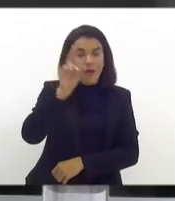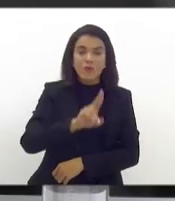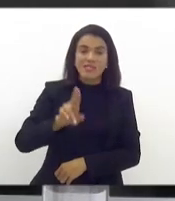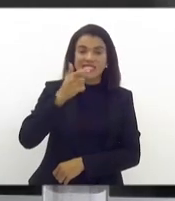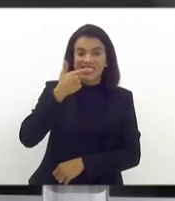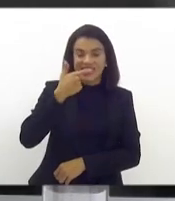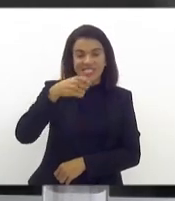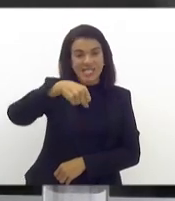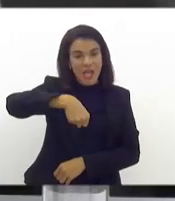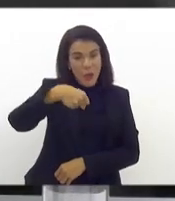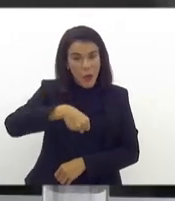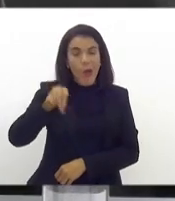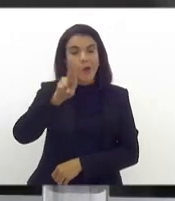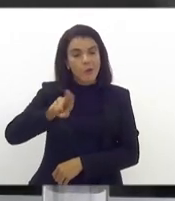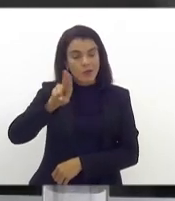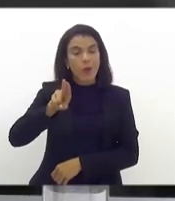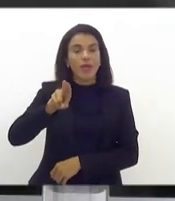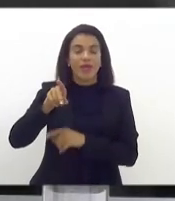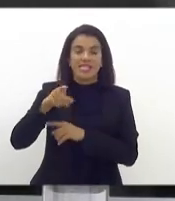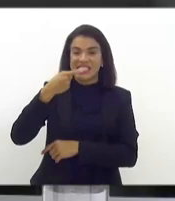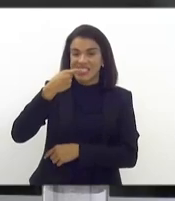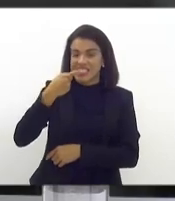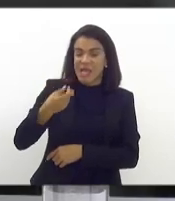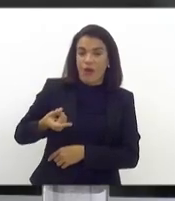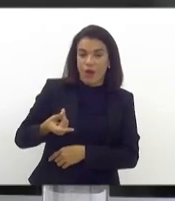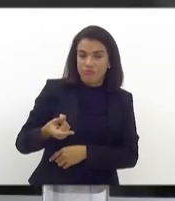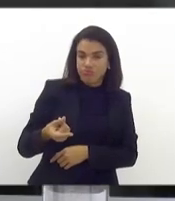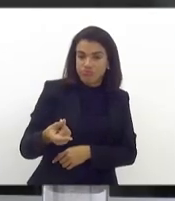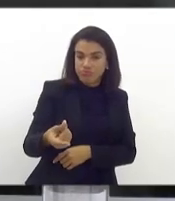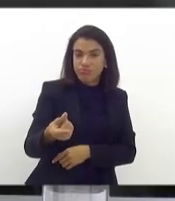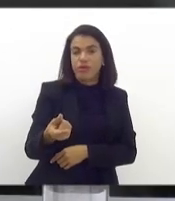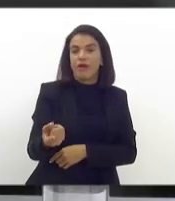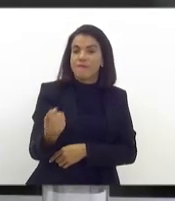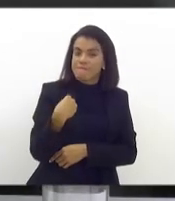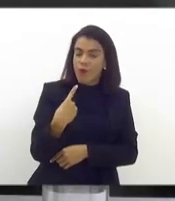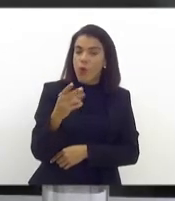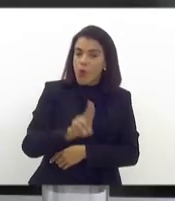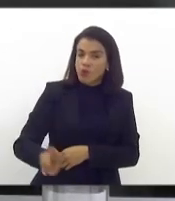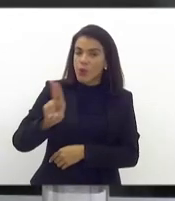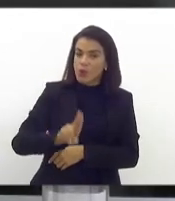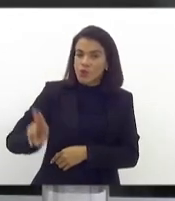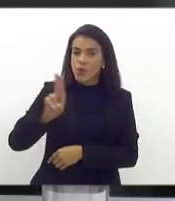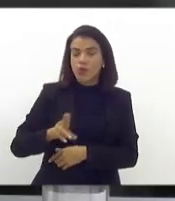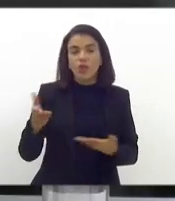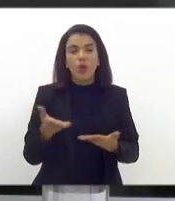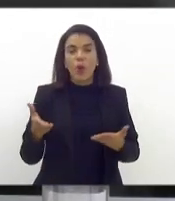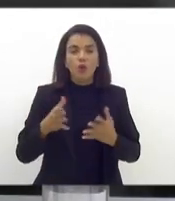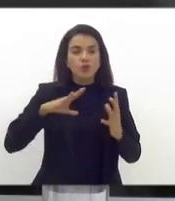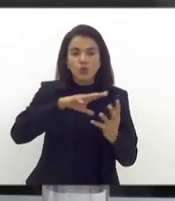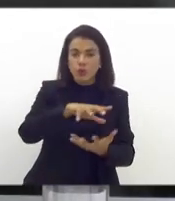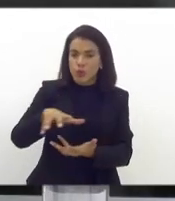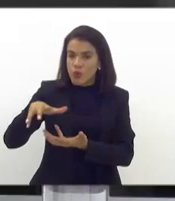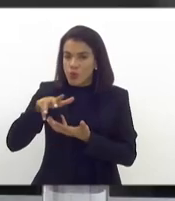vendida no mercado, a usar a sacola retornável. Você leva, vai, volta, que boa parte dos países do mundo hoje não